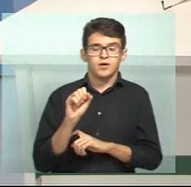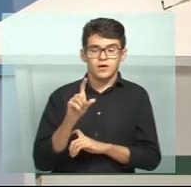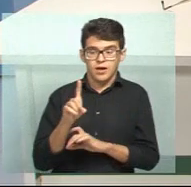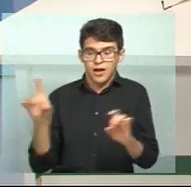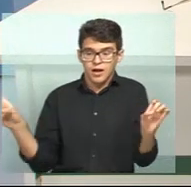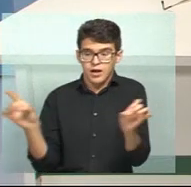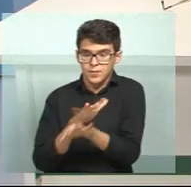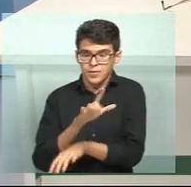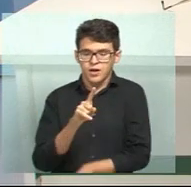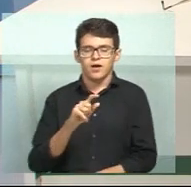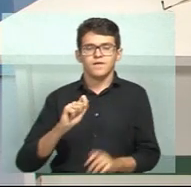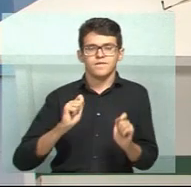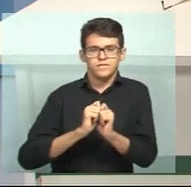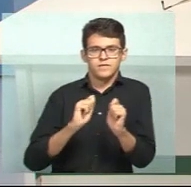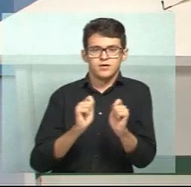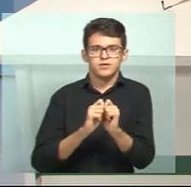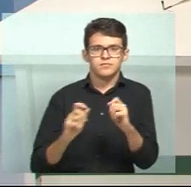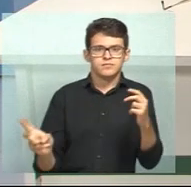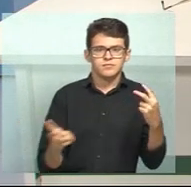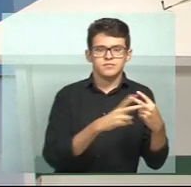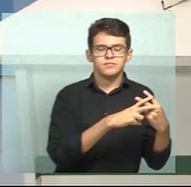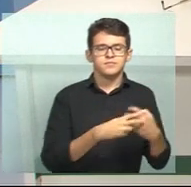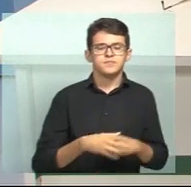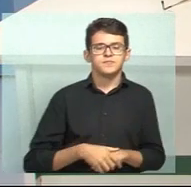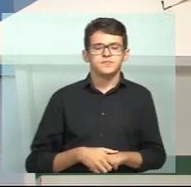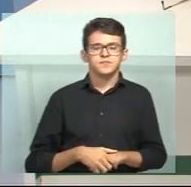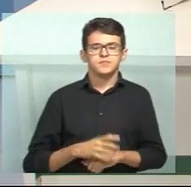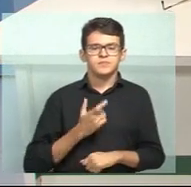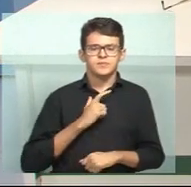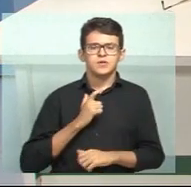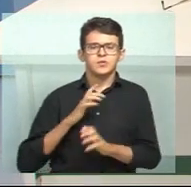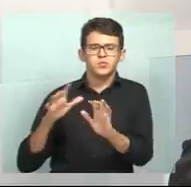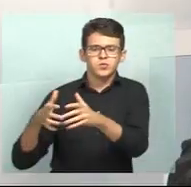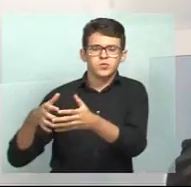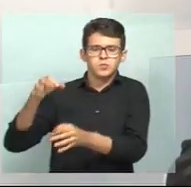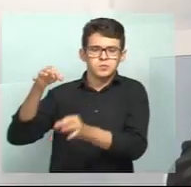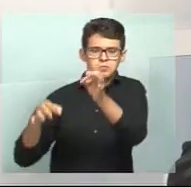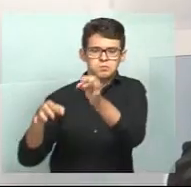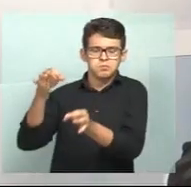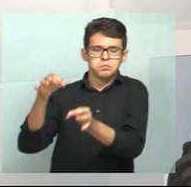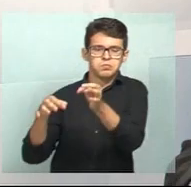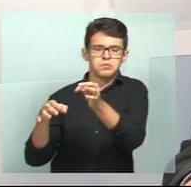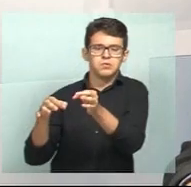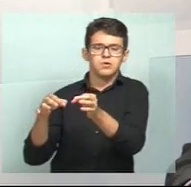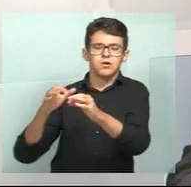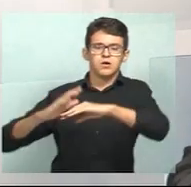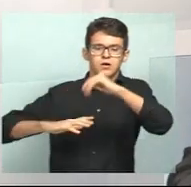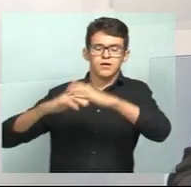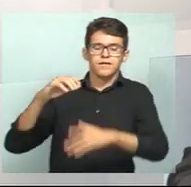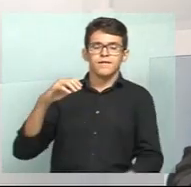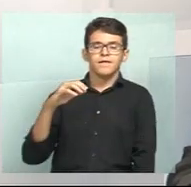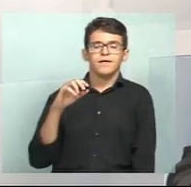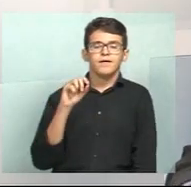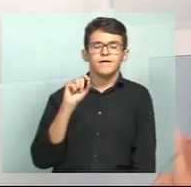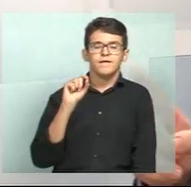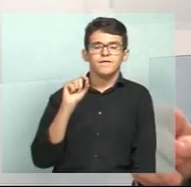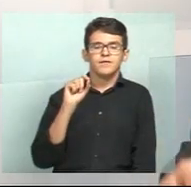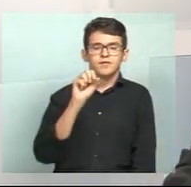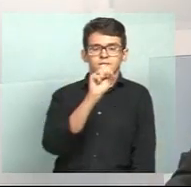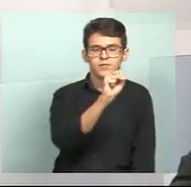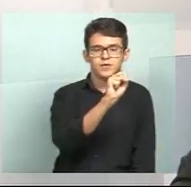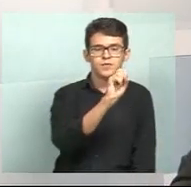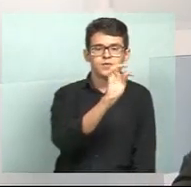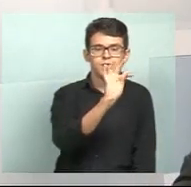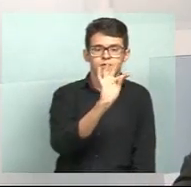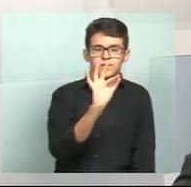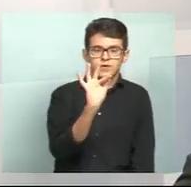instância. Existe também uma interpretação por vários juristas que o Supremo Tribunal Eleitoral provavelmente